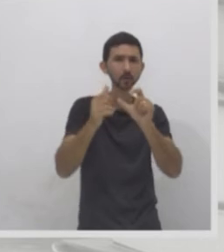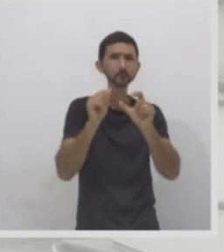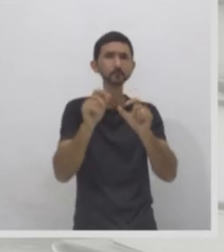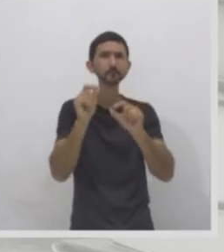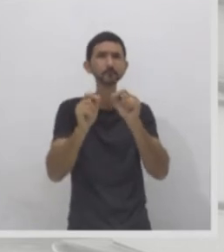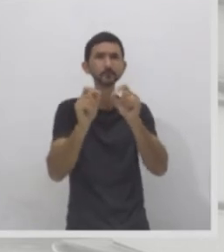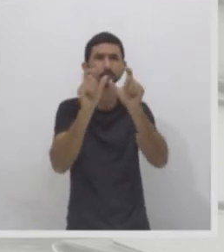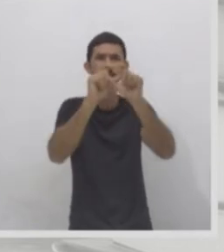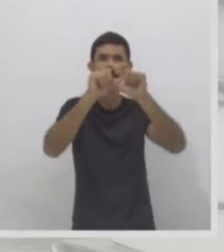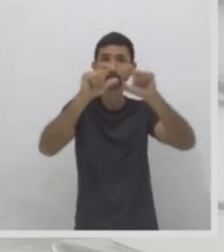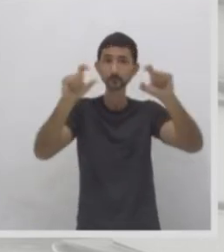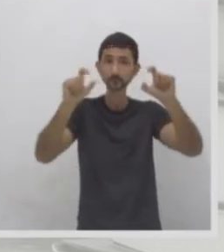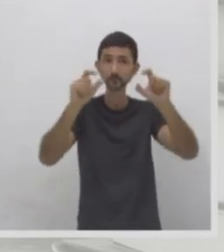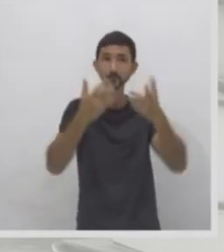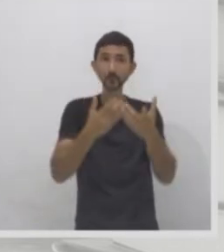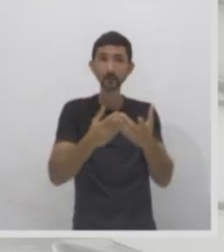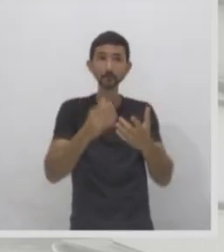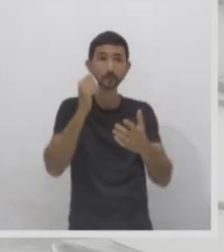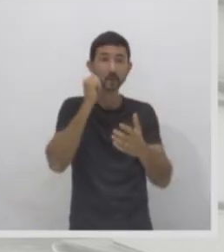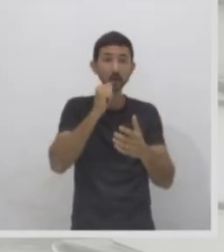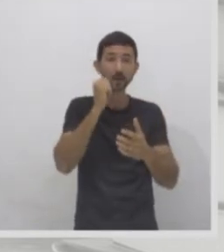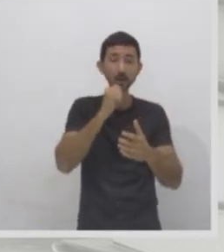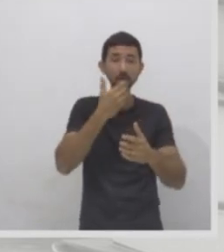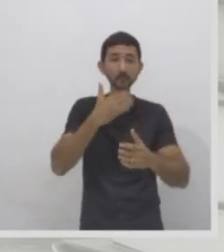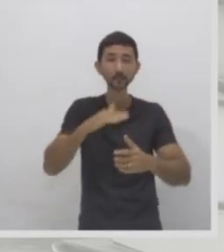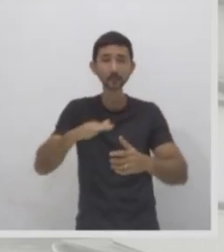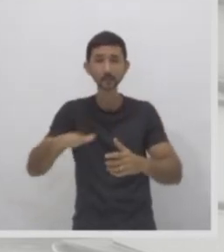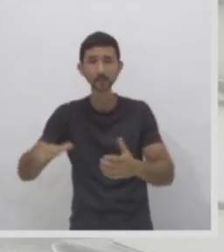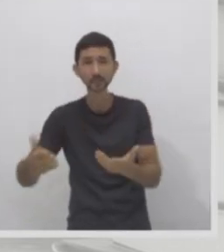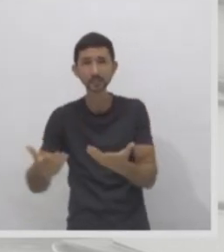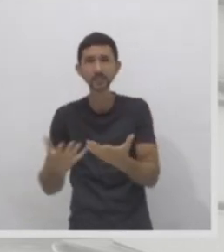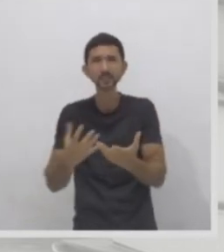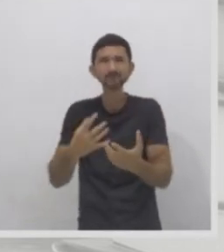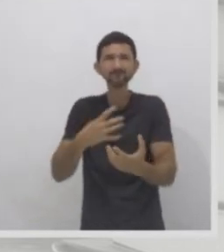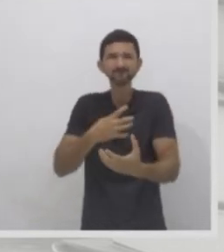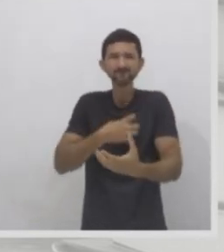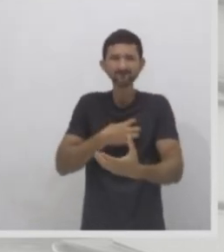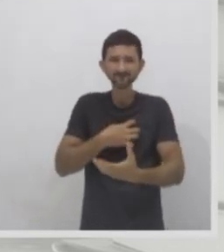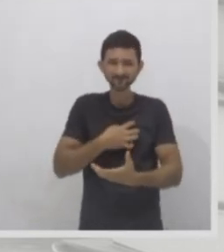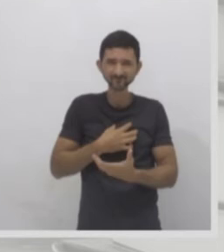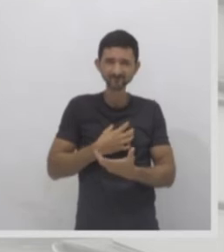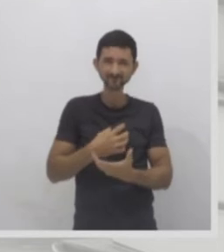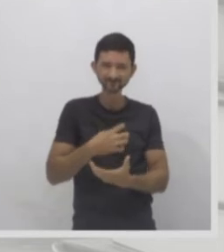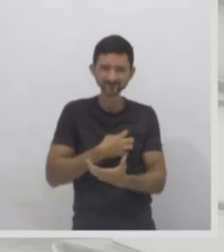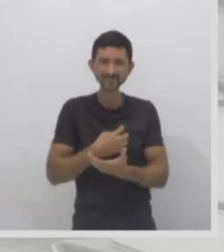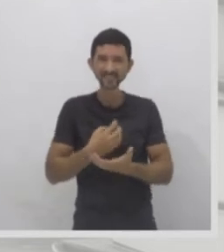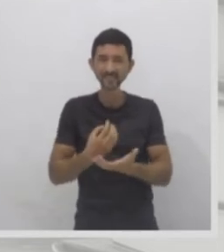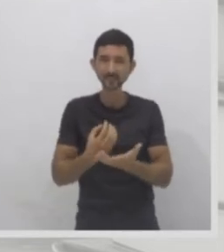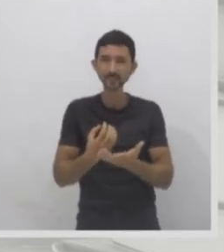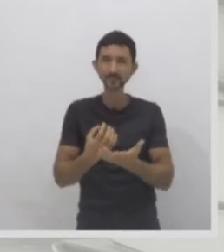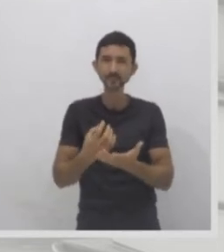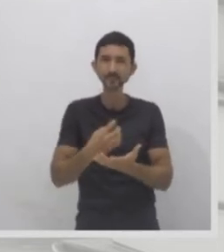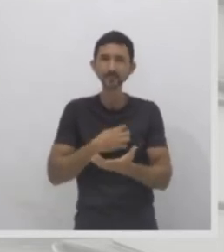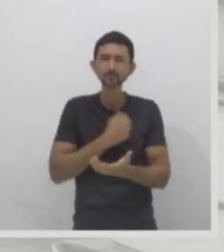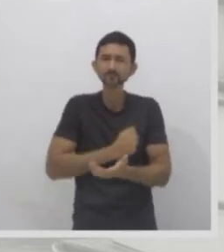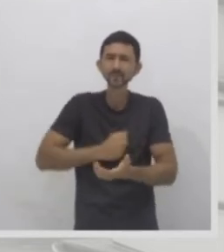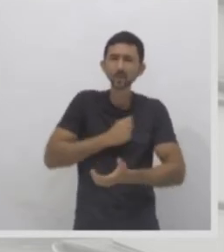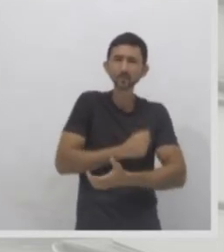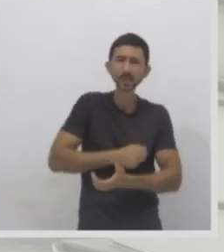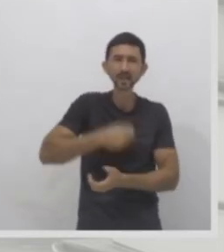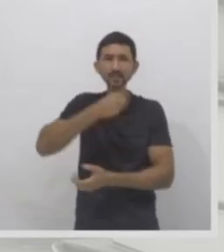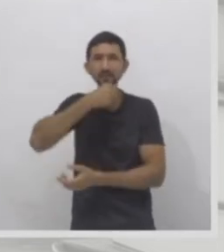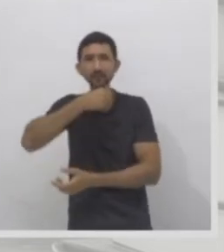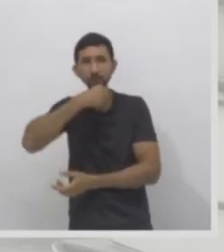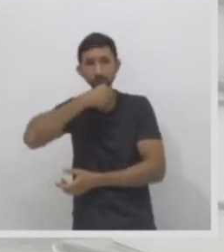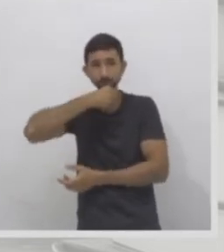primeiro trechinho nós temos: a menina sentiu muito a ausência dos avós. Ela criou algo muito interessante, a segunda